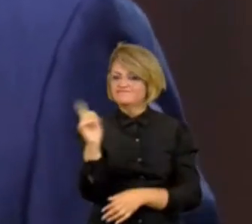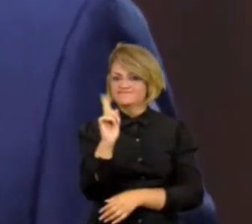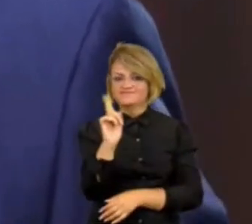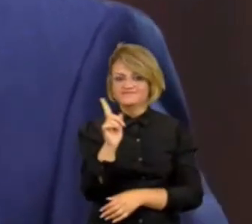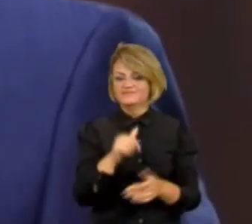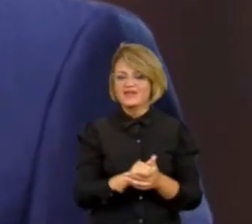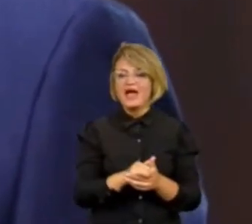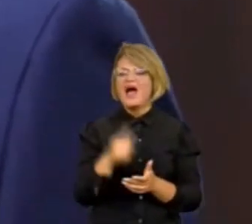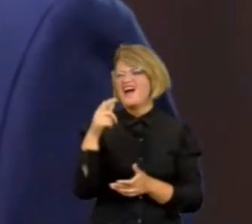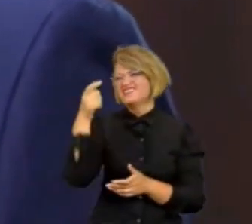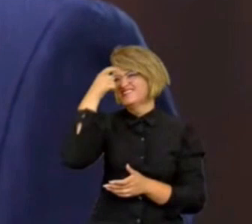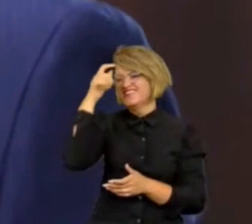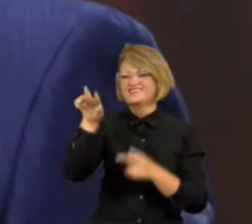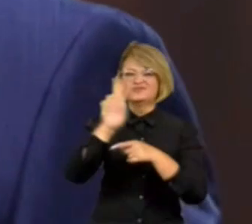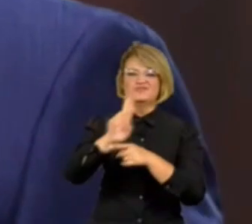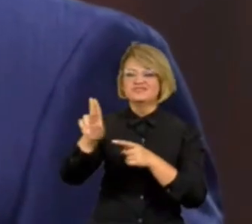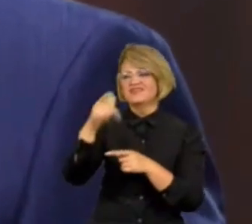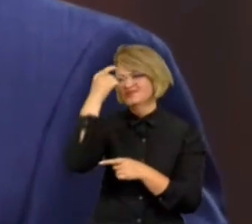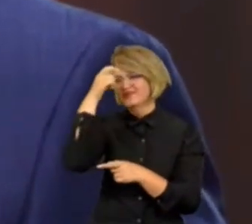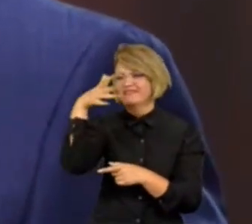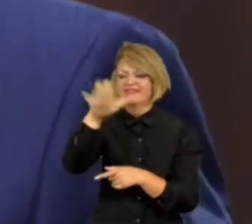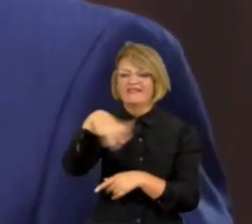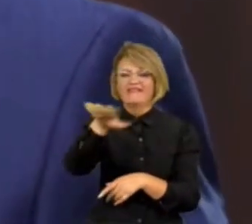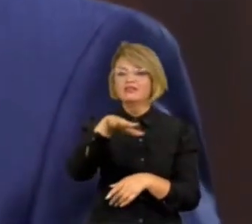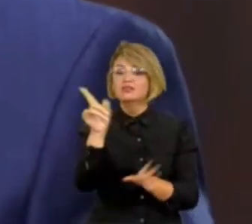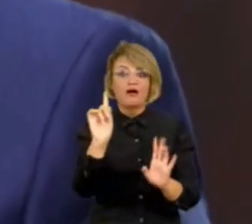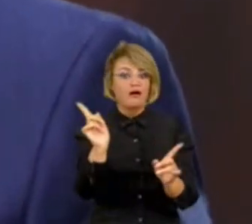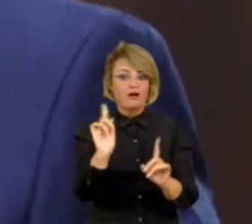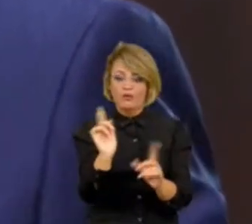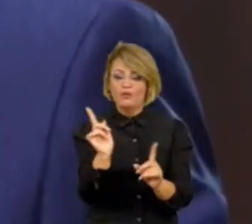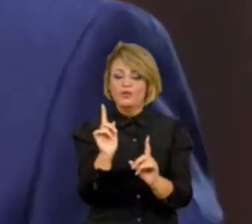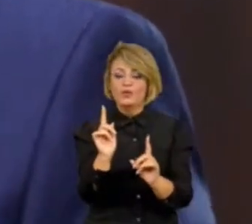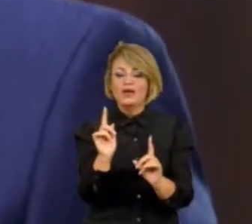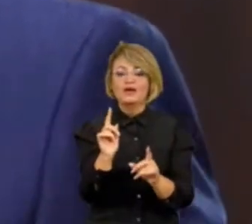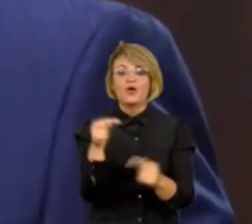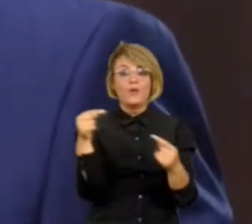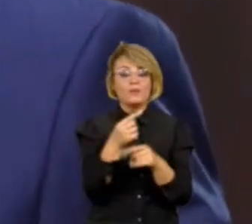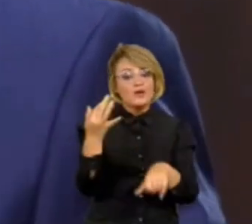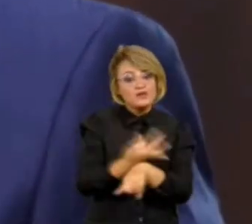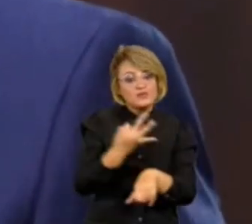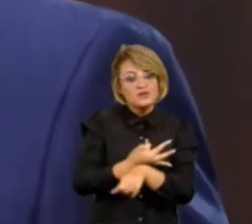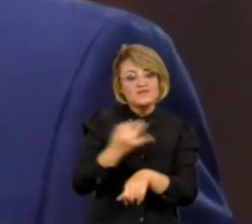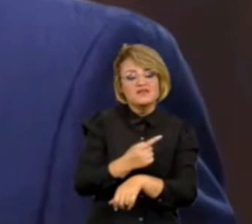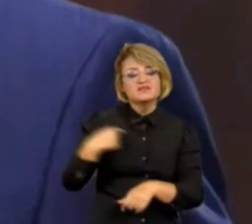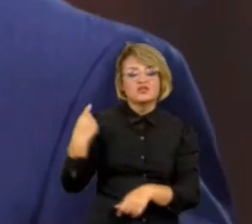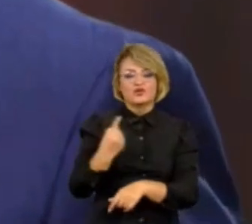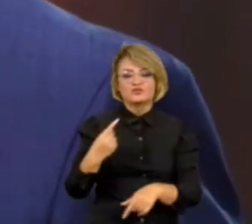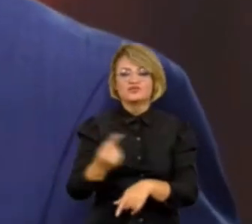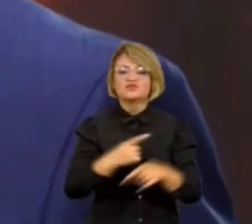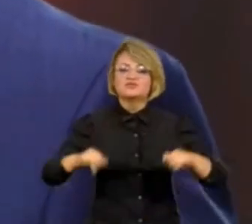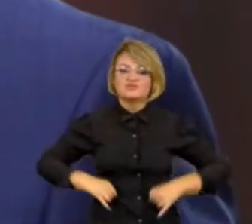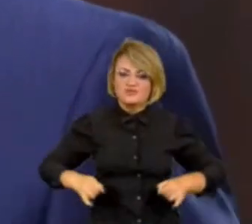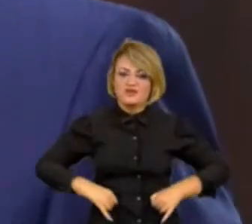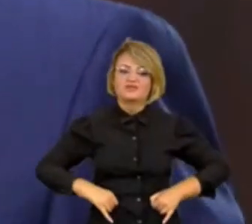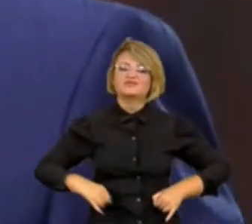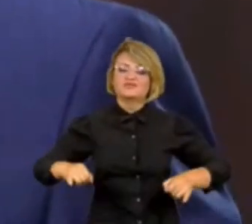de ambientalista, não é uma questão da humanidade. O planeta está sofrendo as consequências da irresponsabilidade do ser